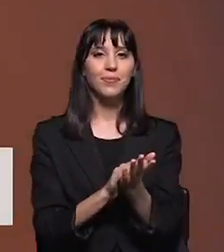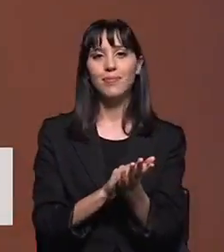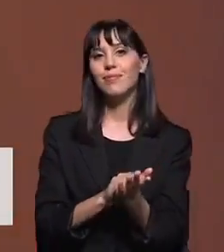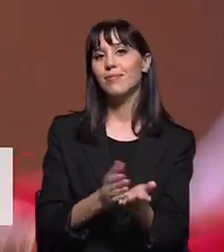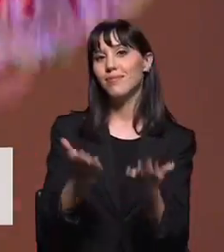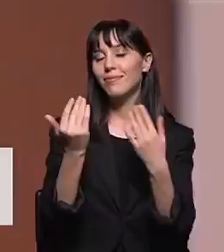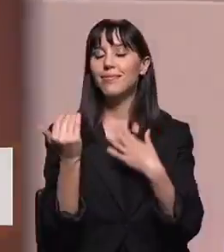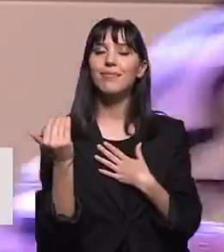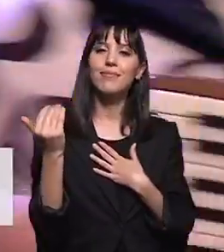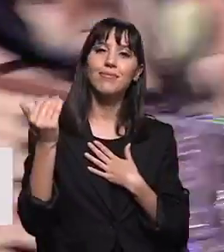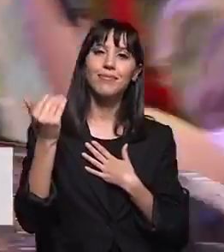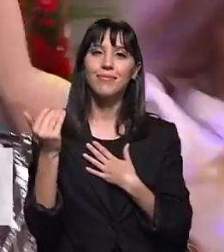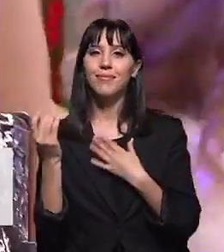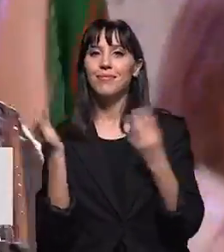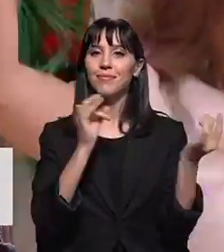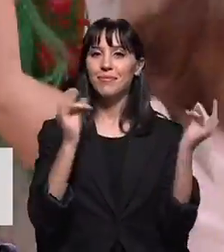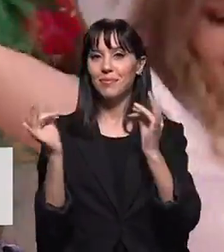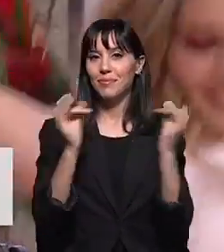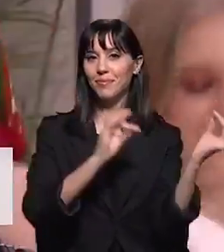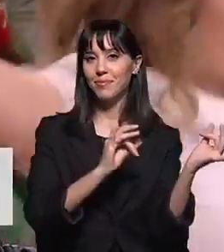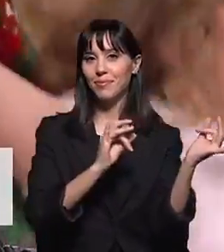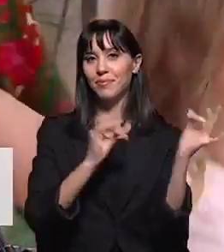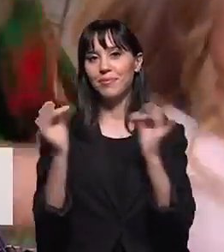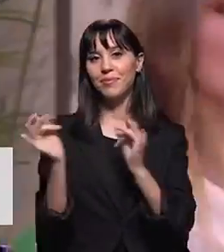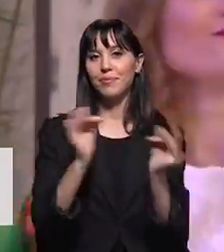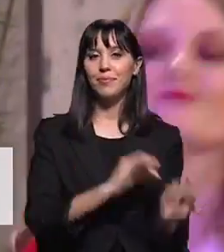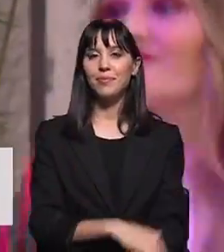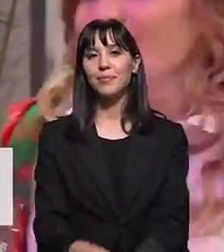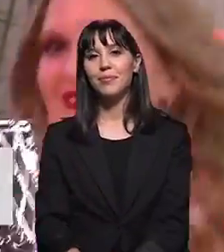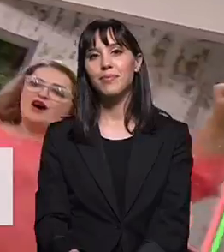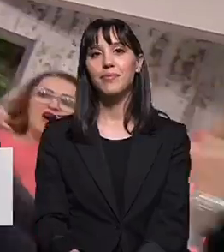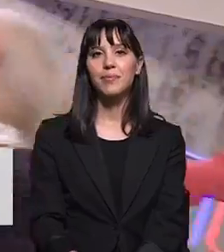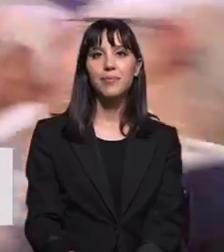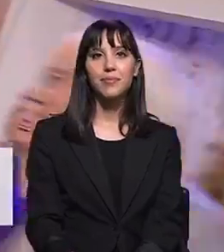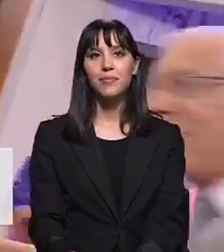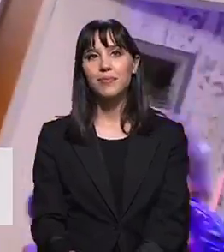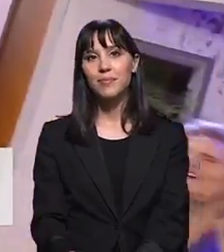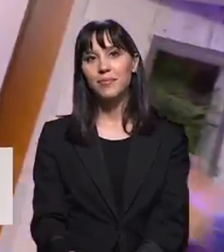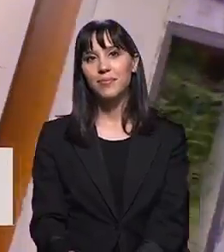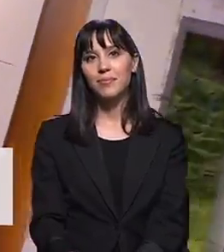mão, vem dançar comigo a modinha do malhão.